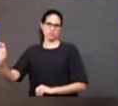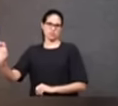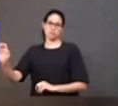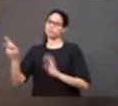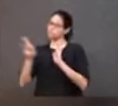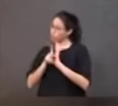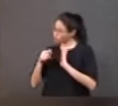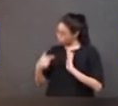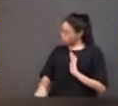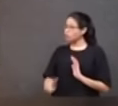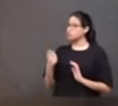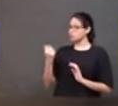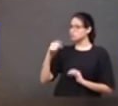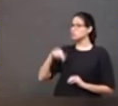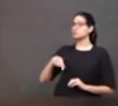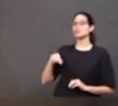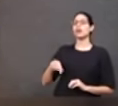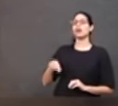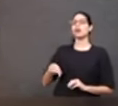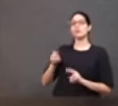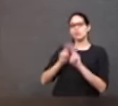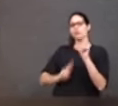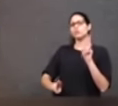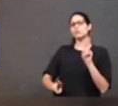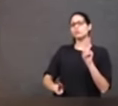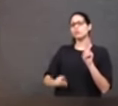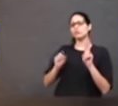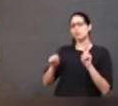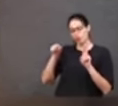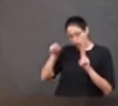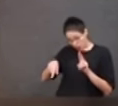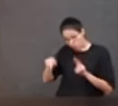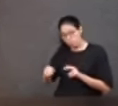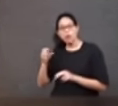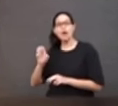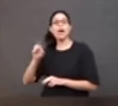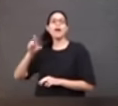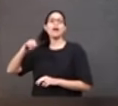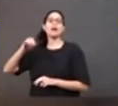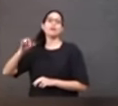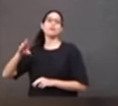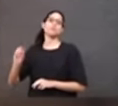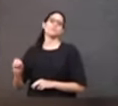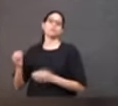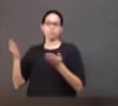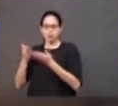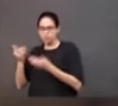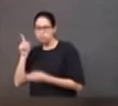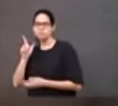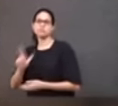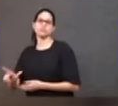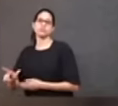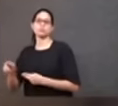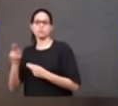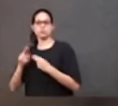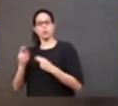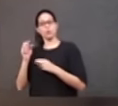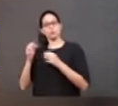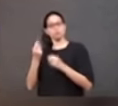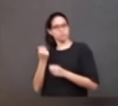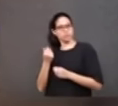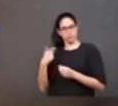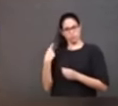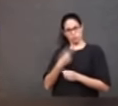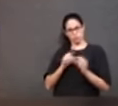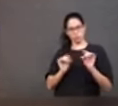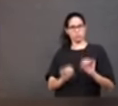da universidade na atual gestão do professor Elmiro. Por isso, a universidade conhece a nossa capacidade de